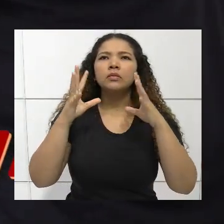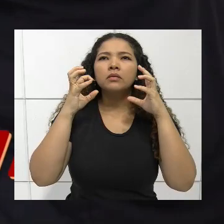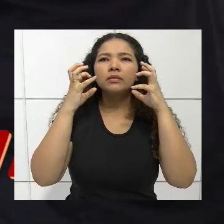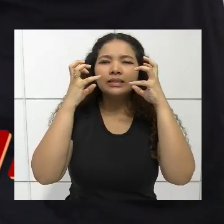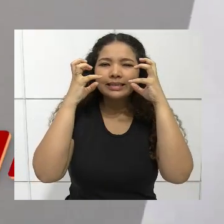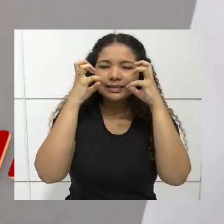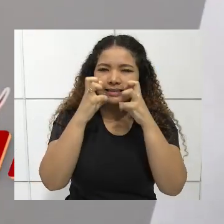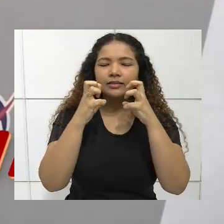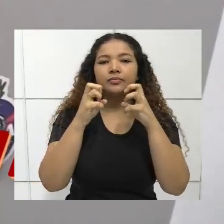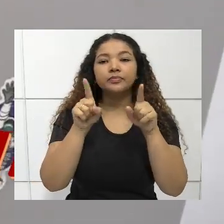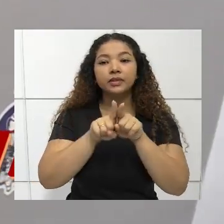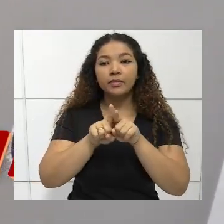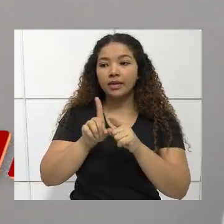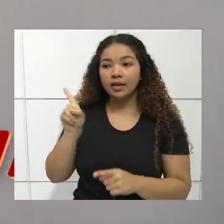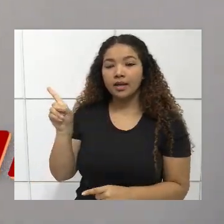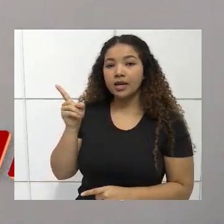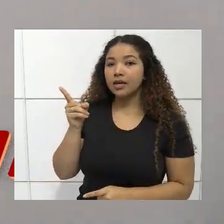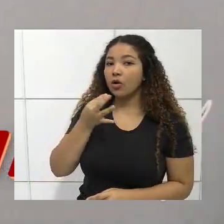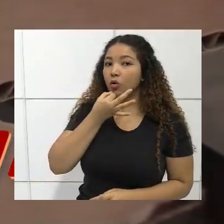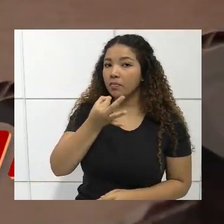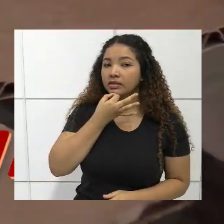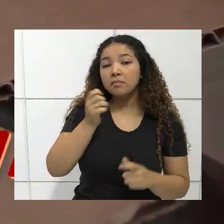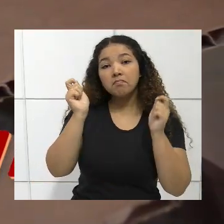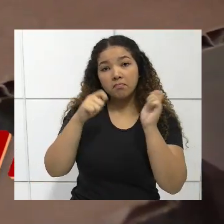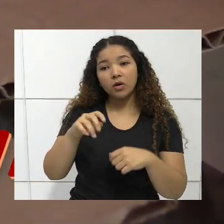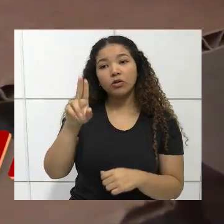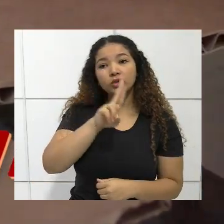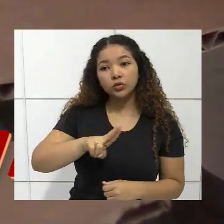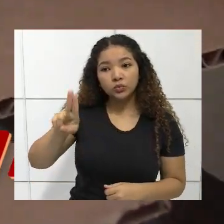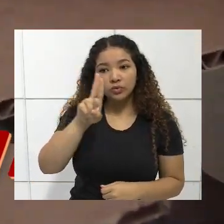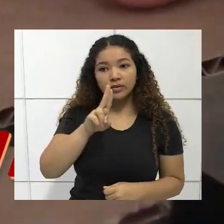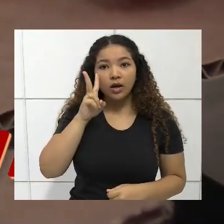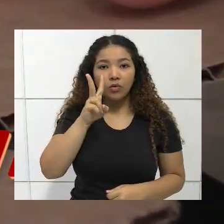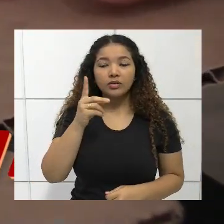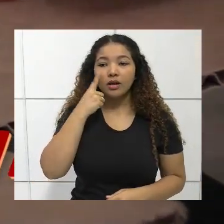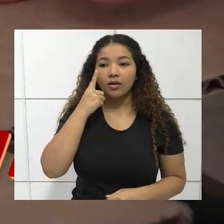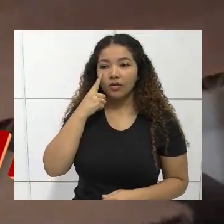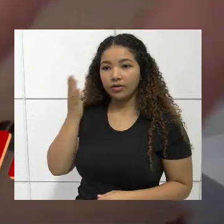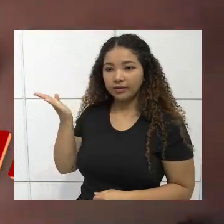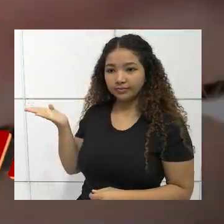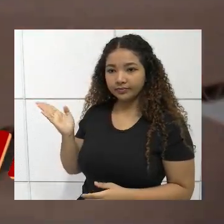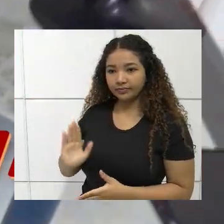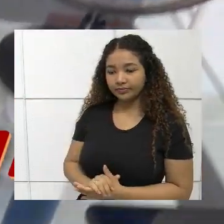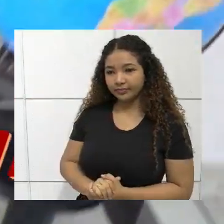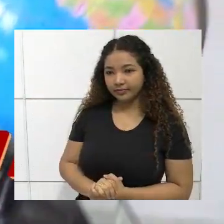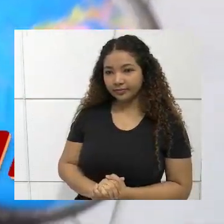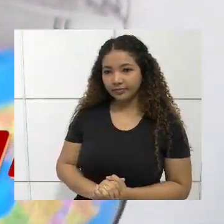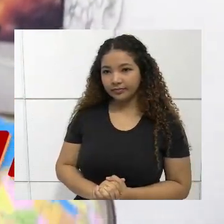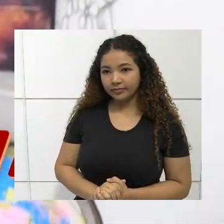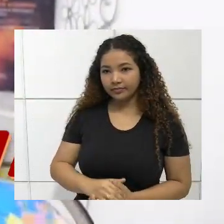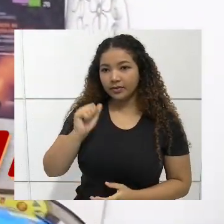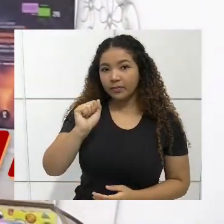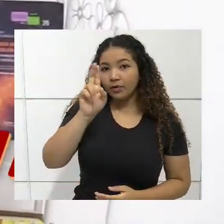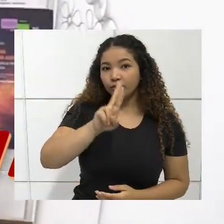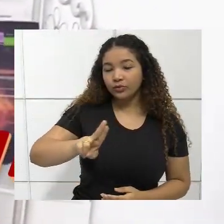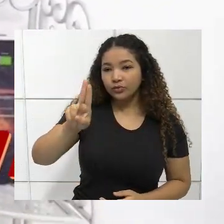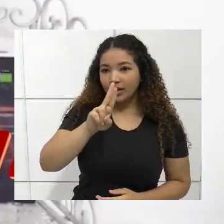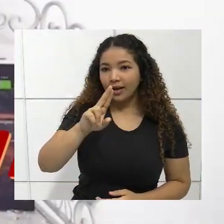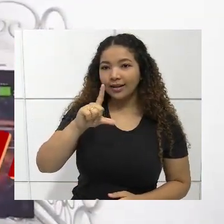acessório artesanal que pode ser utilizado para fazer essa observação. É lente de máscara de